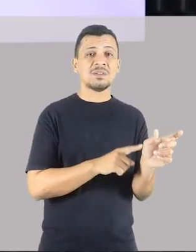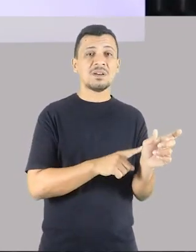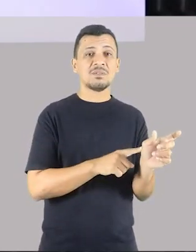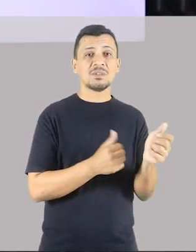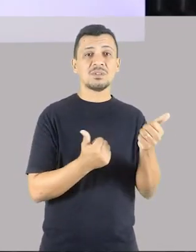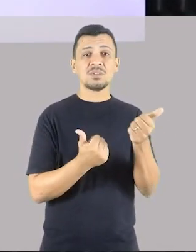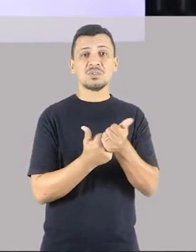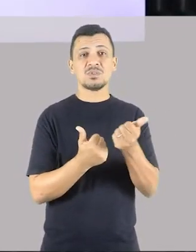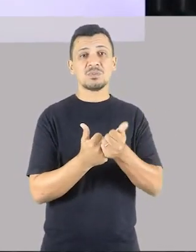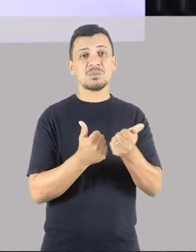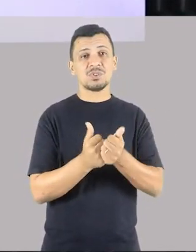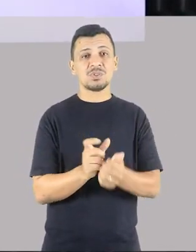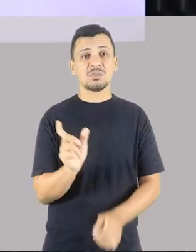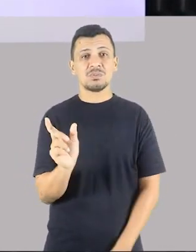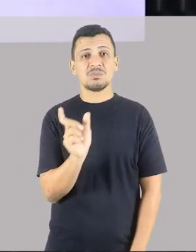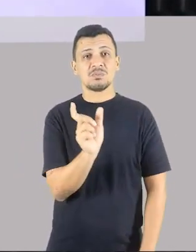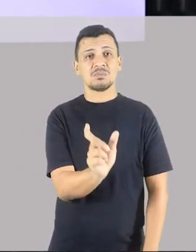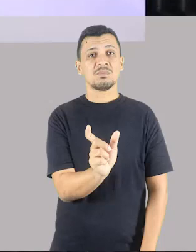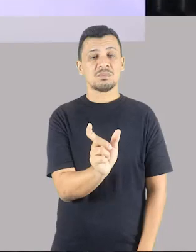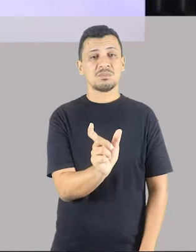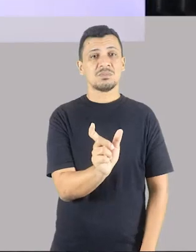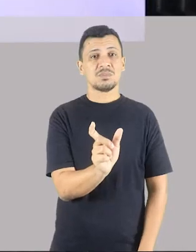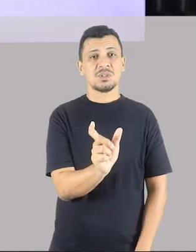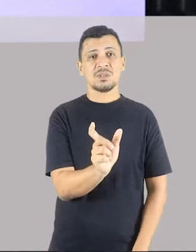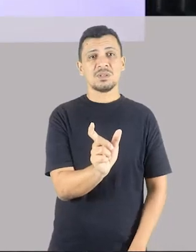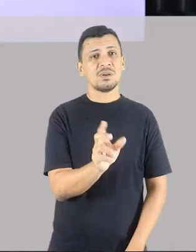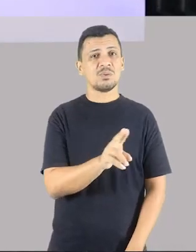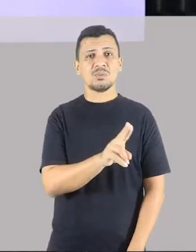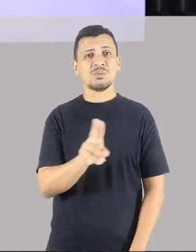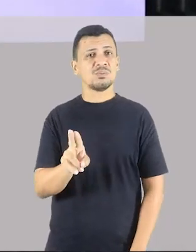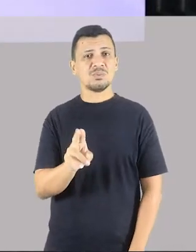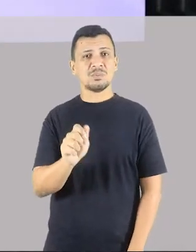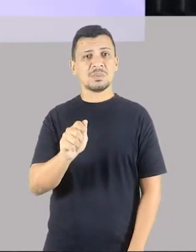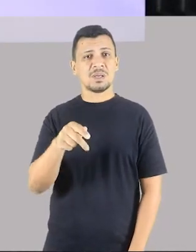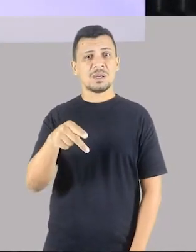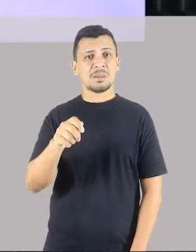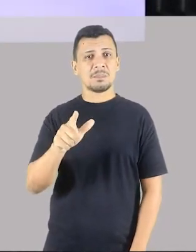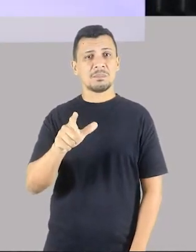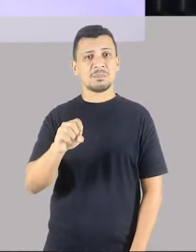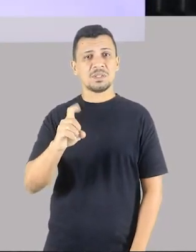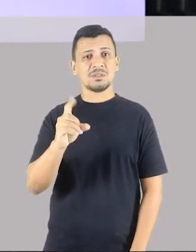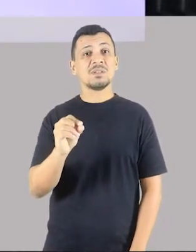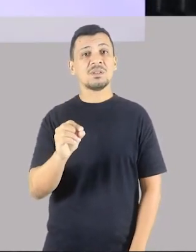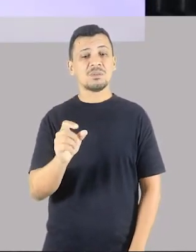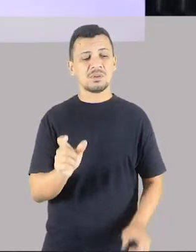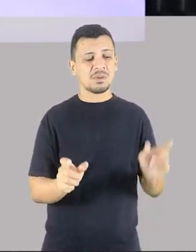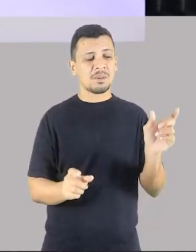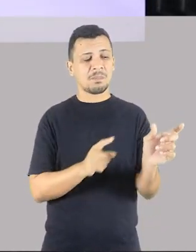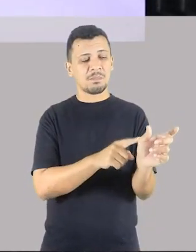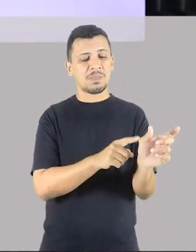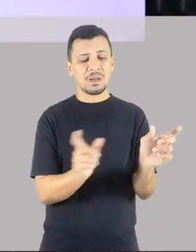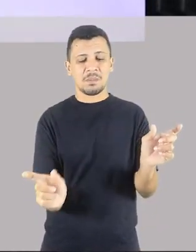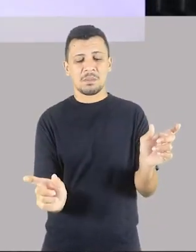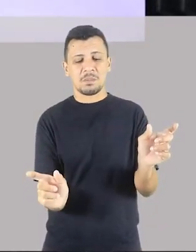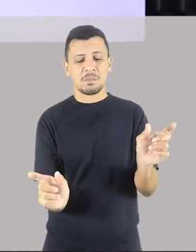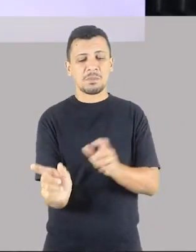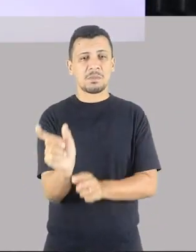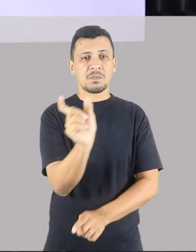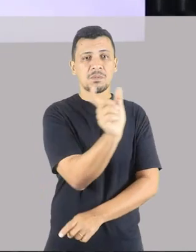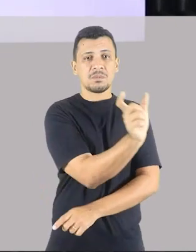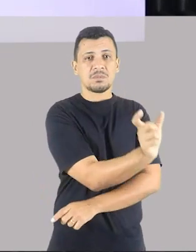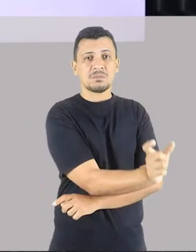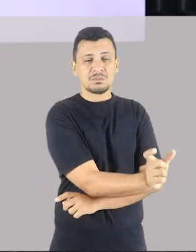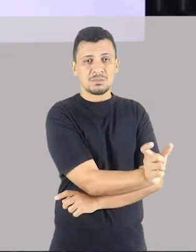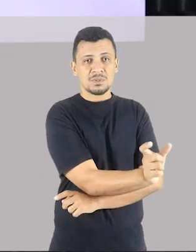expressão, né? É uma espécie de um apelido, é uma expressão que passa a substituir, que passa a significar,